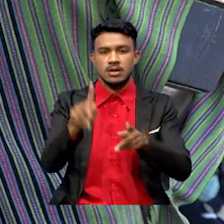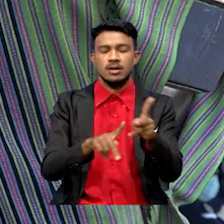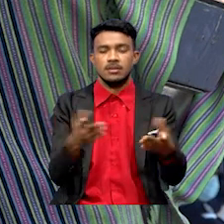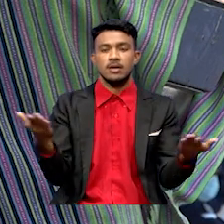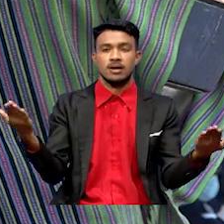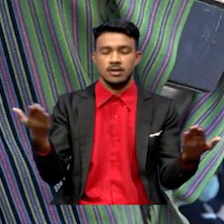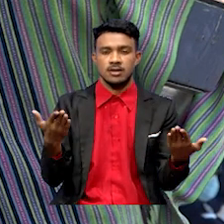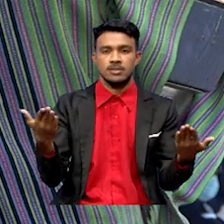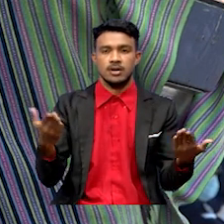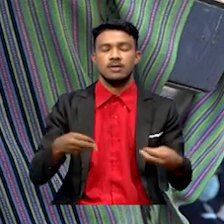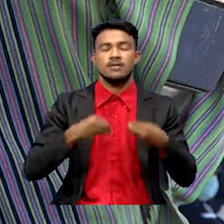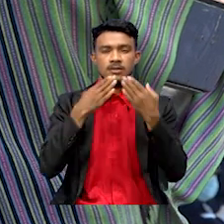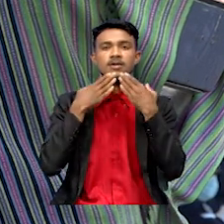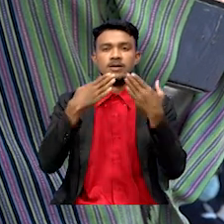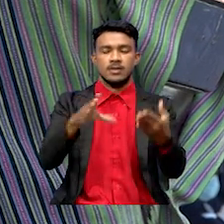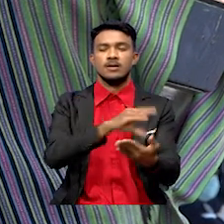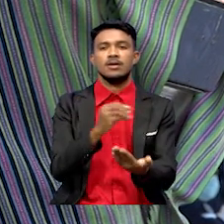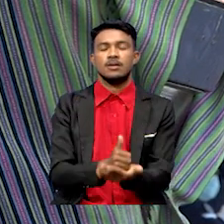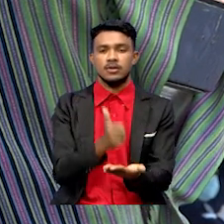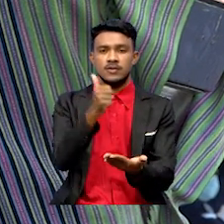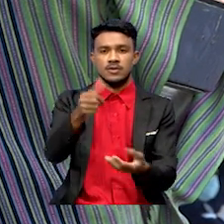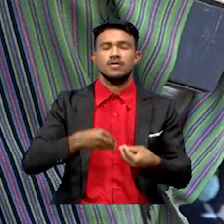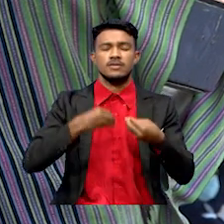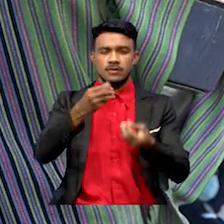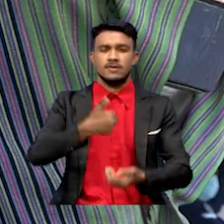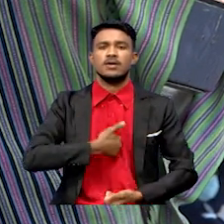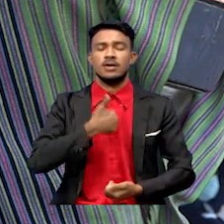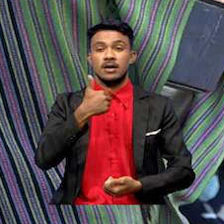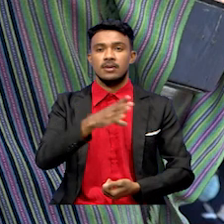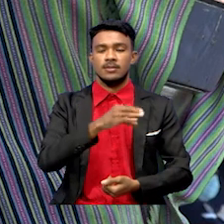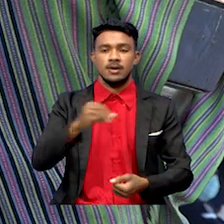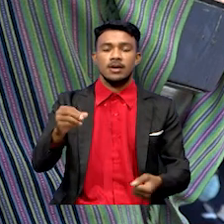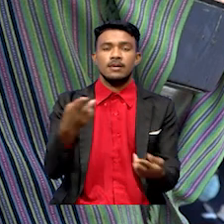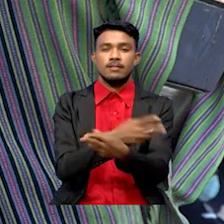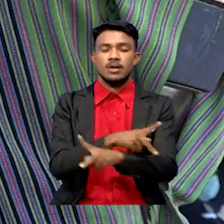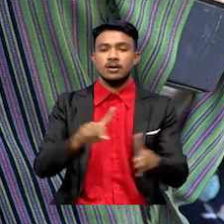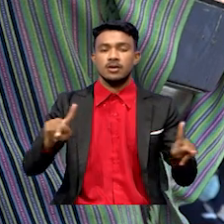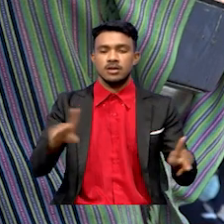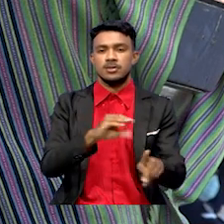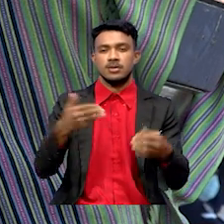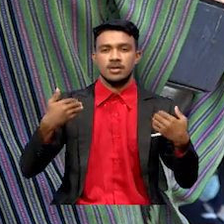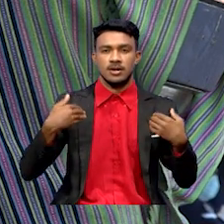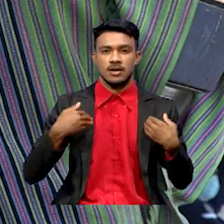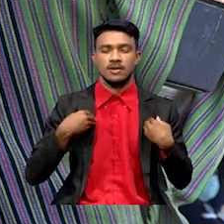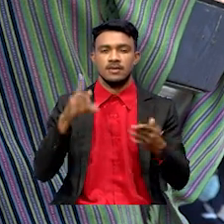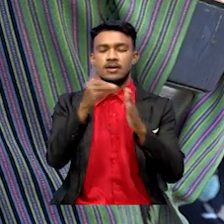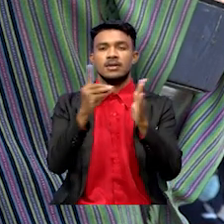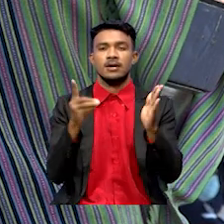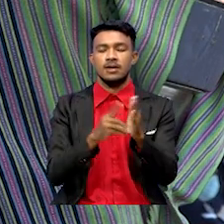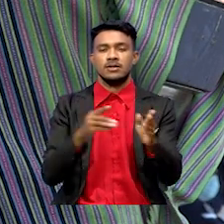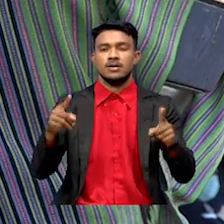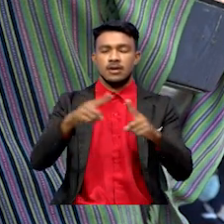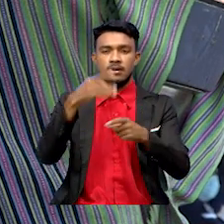agradecimento pelas provas dedicação de competência de patriotismo que tem dado ao país